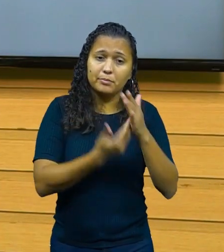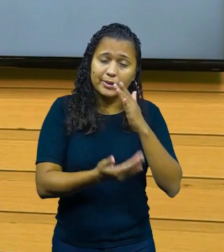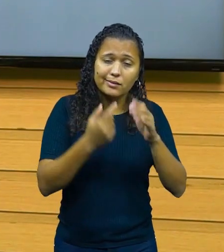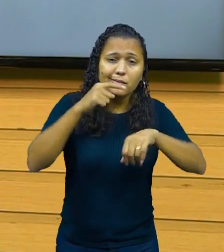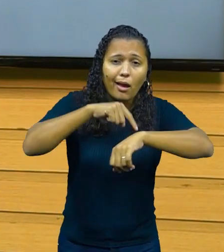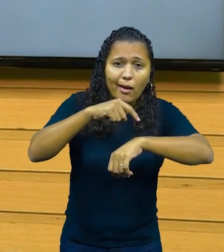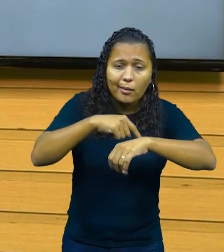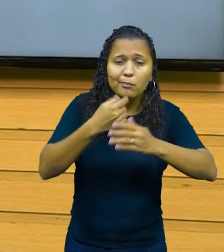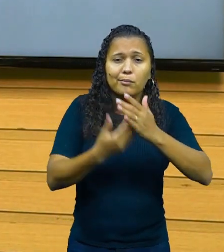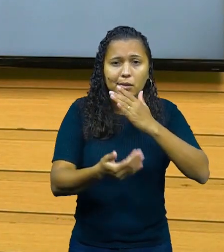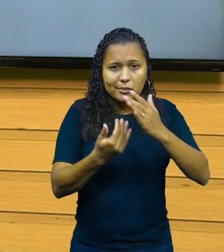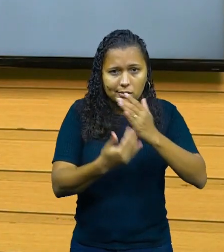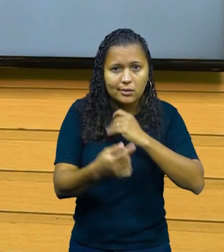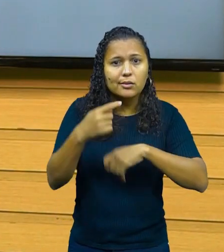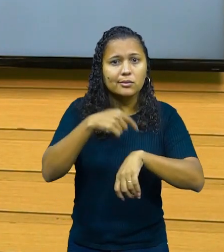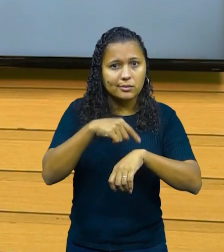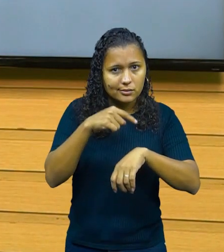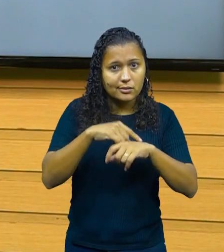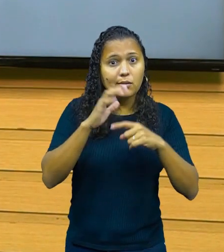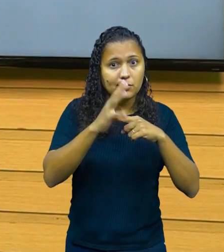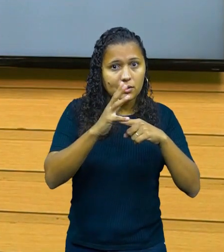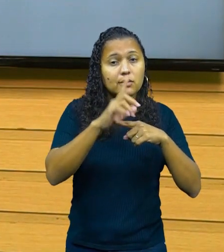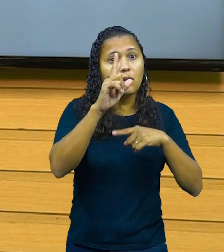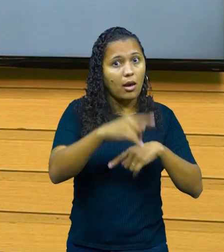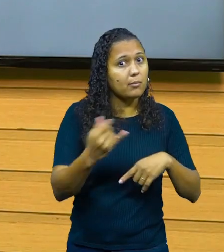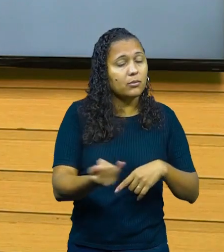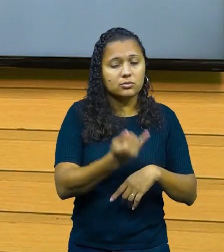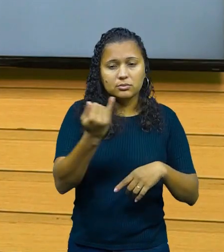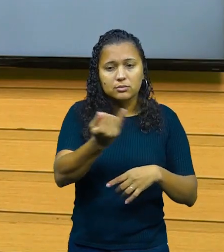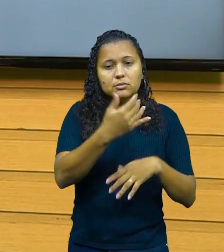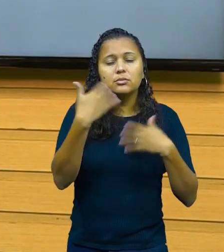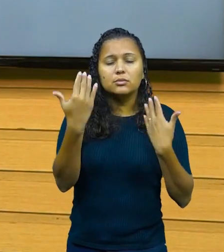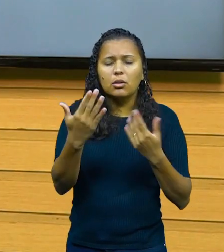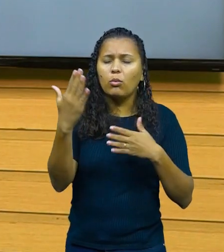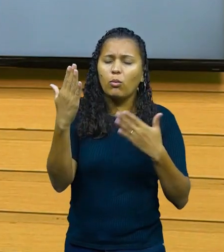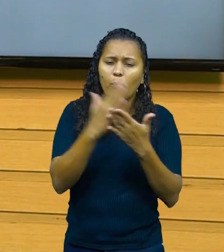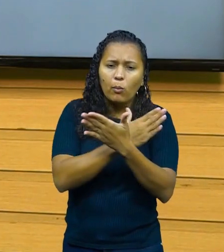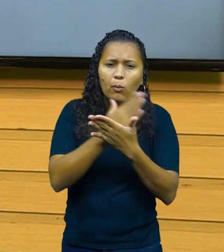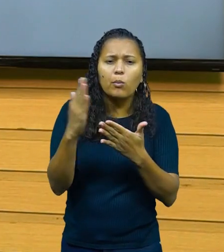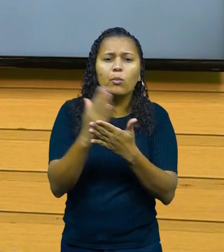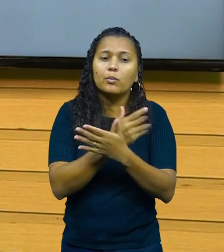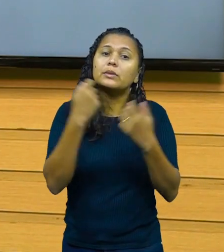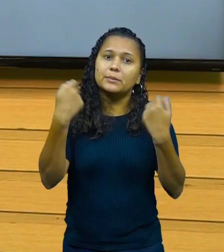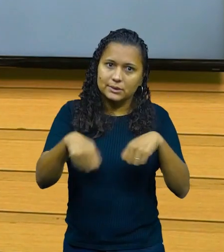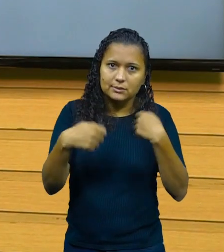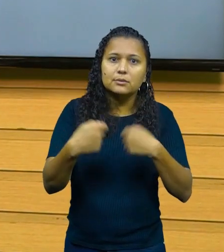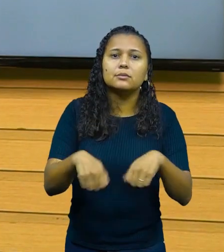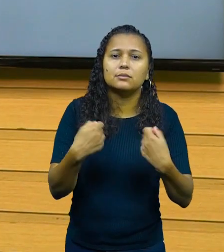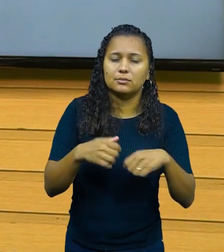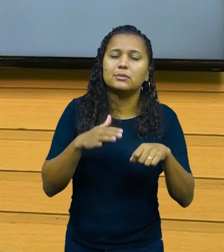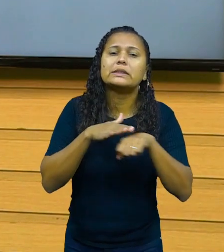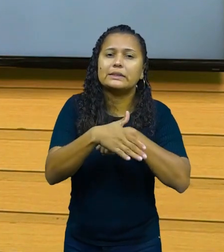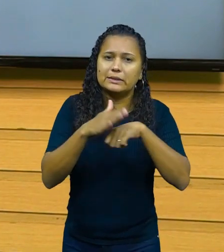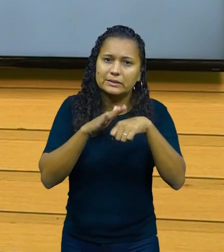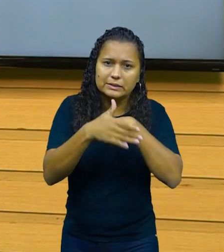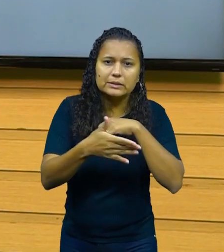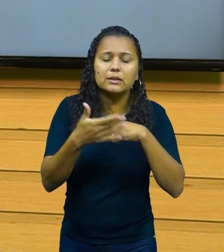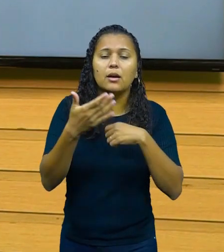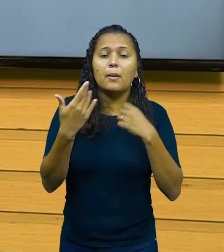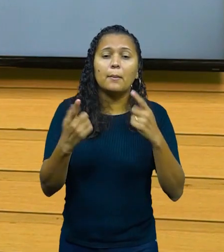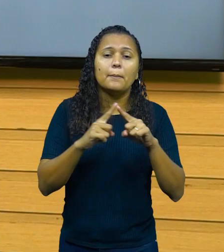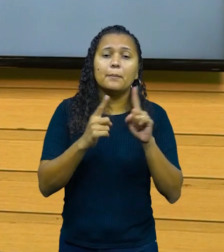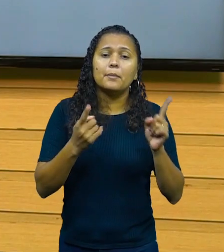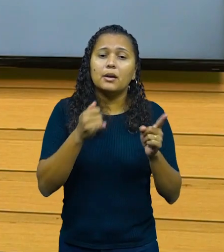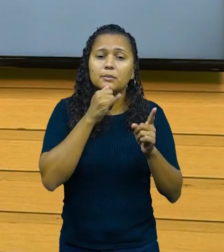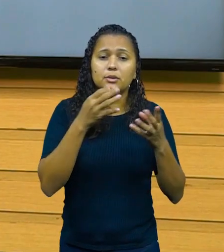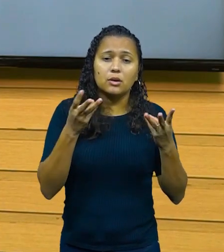vai perder tempo, e sabe que tempo dentro da indústria é primordial. Então, tem peças que, sim, que elas precisam de um fino acabamento.